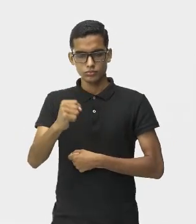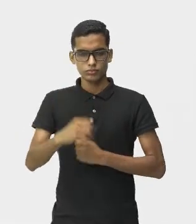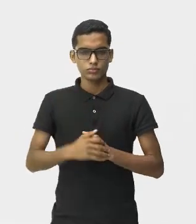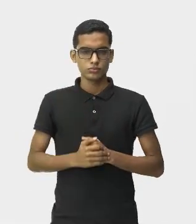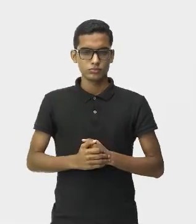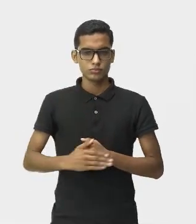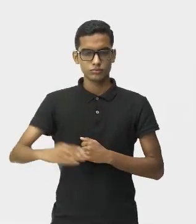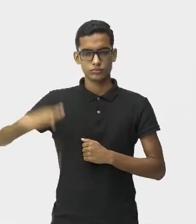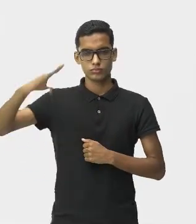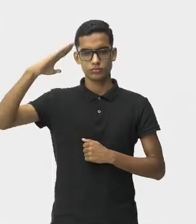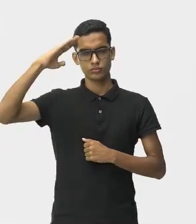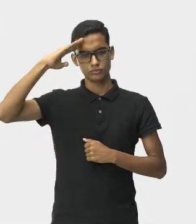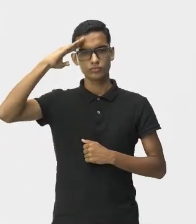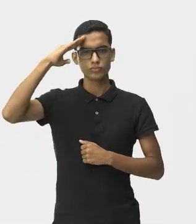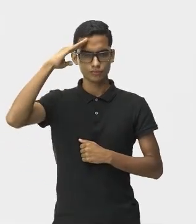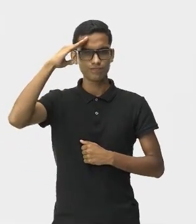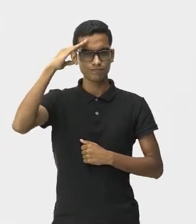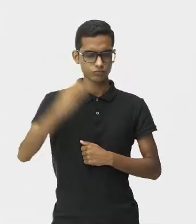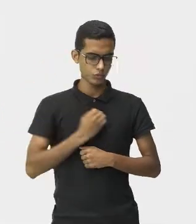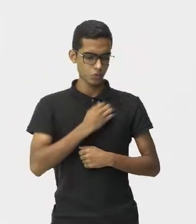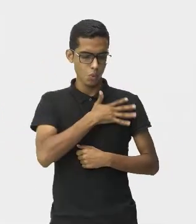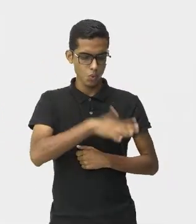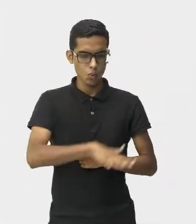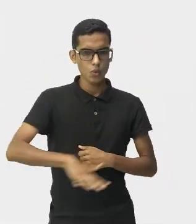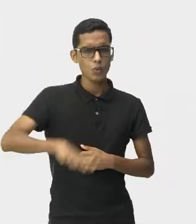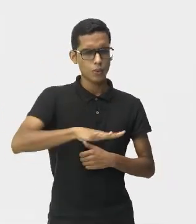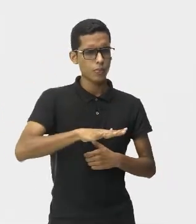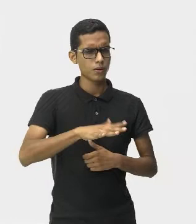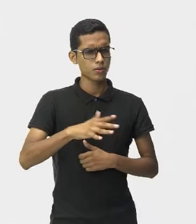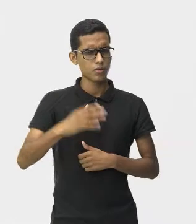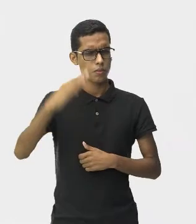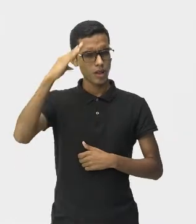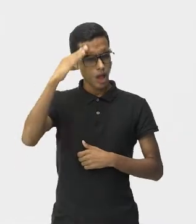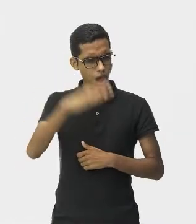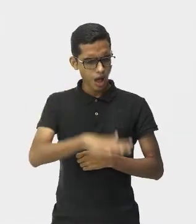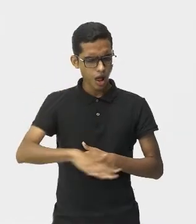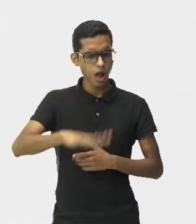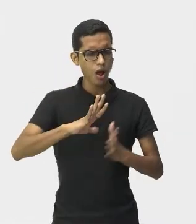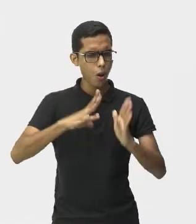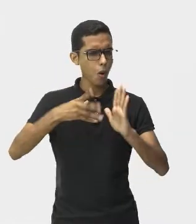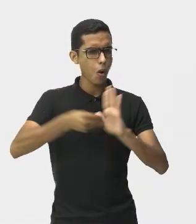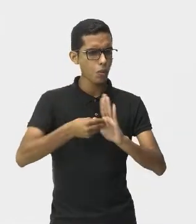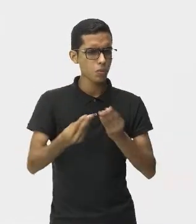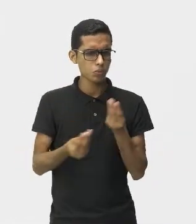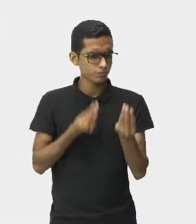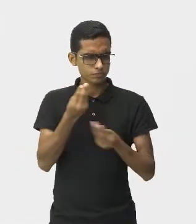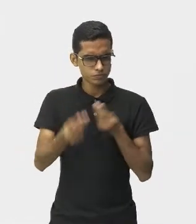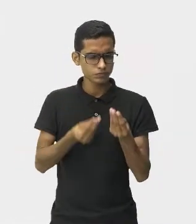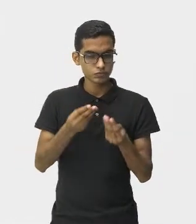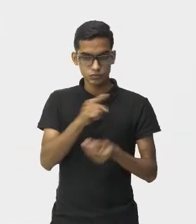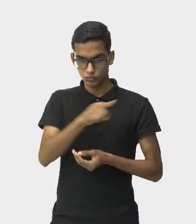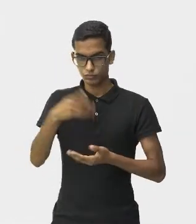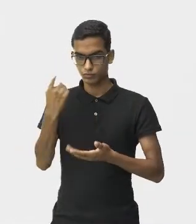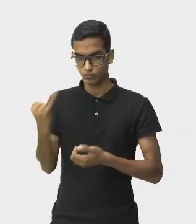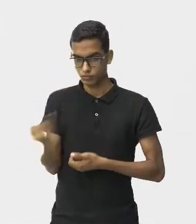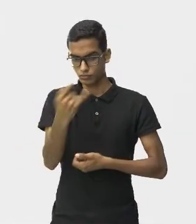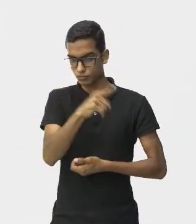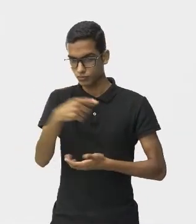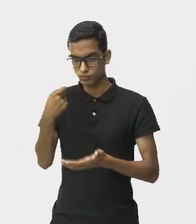chamada militarização da Amazônia. Isso aqui é importante para a gente estudar. Tomem nota para vocês não